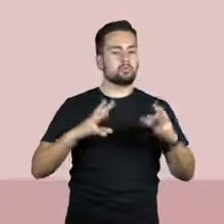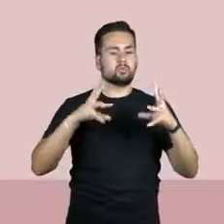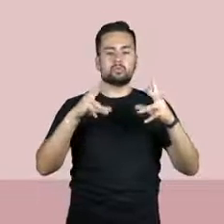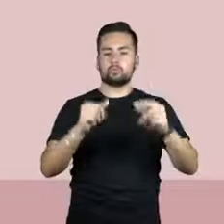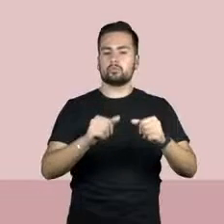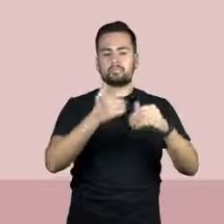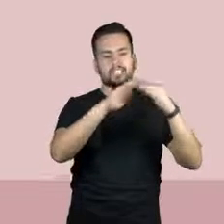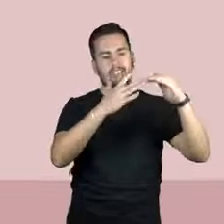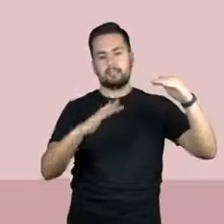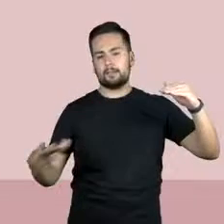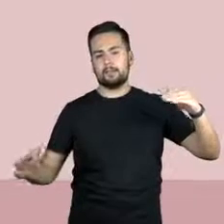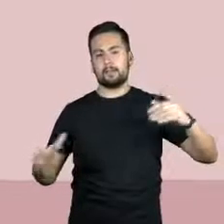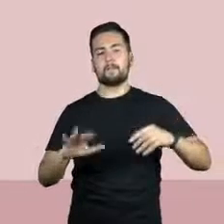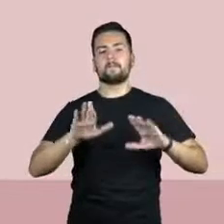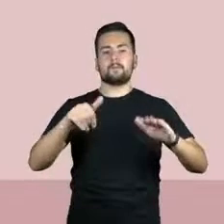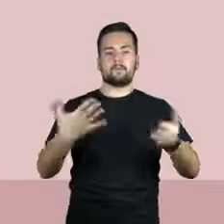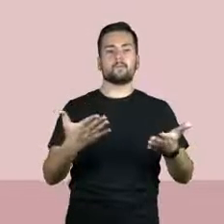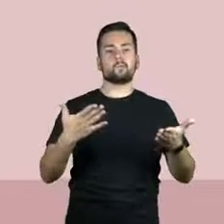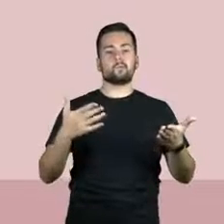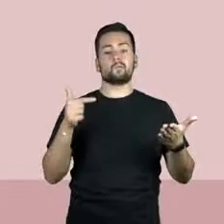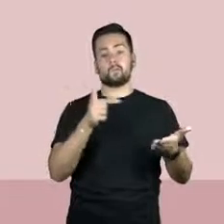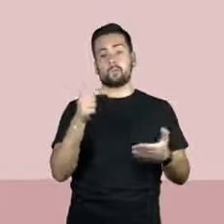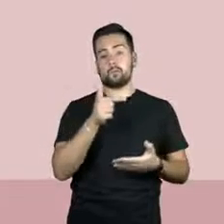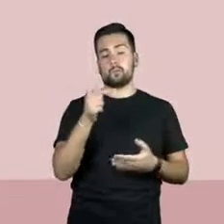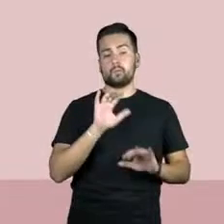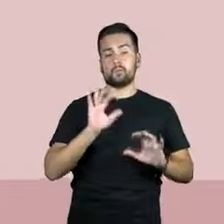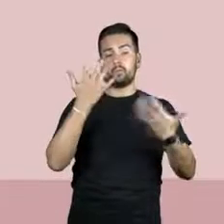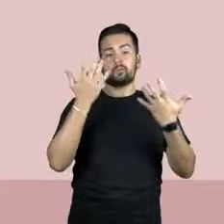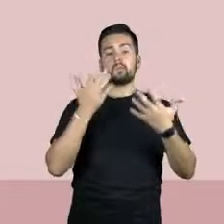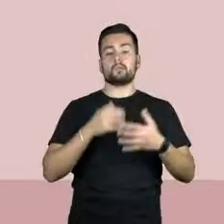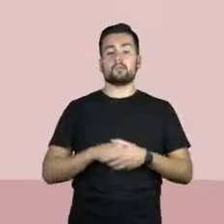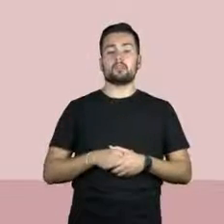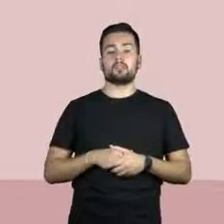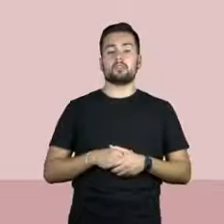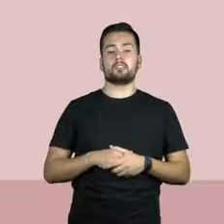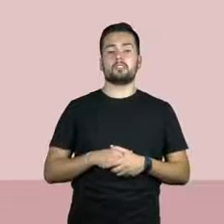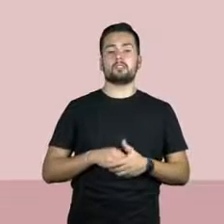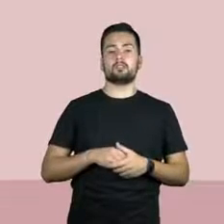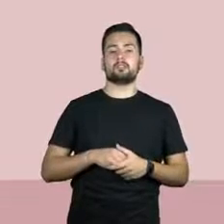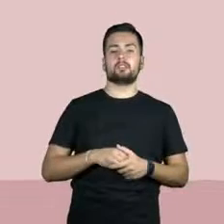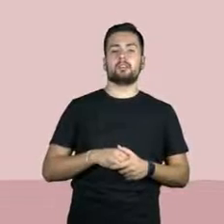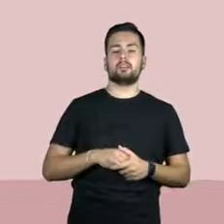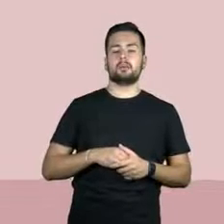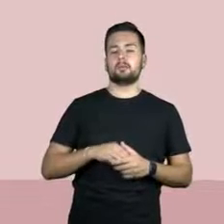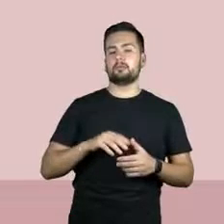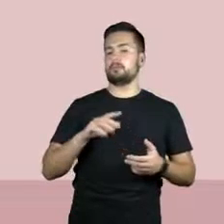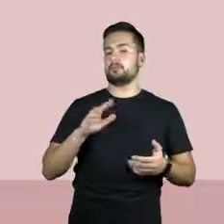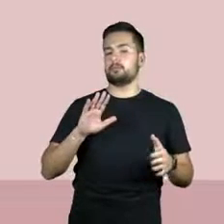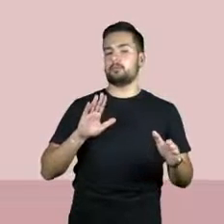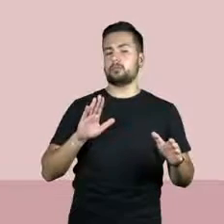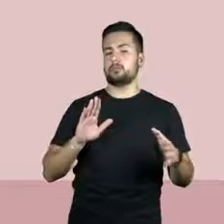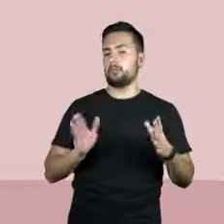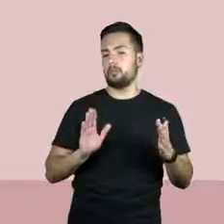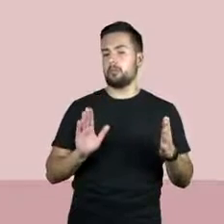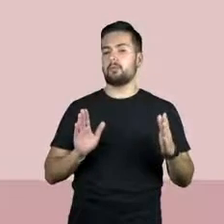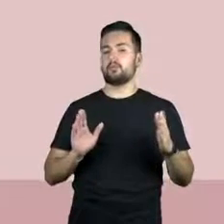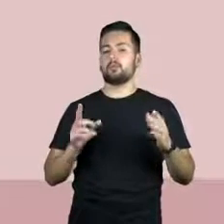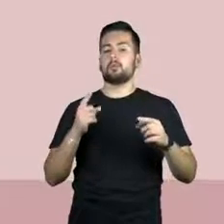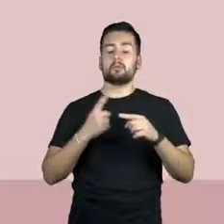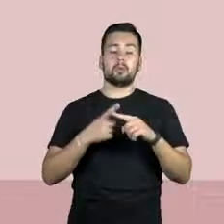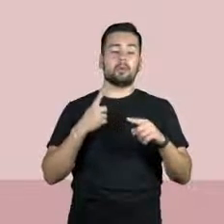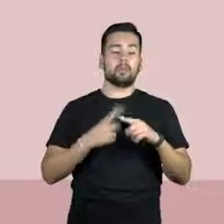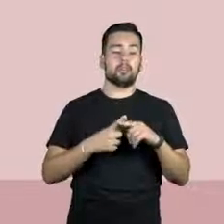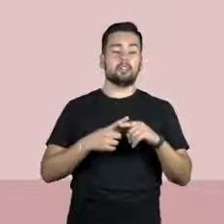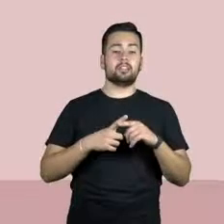deslizou, tá? E nesse deslizamento, ele foi ocorrido muito provavelmente por ocasião dessas construções